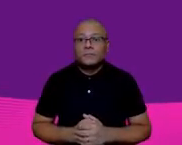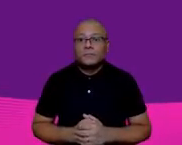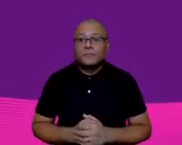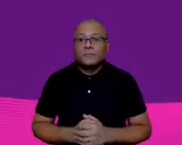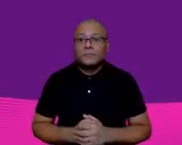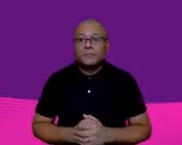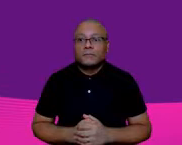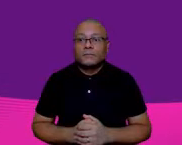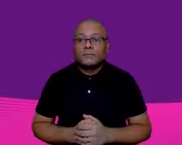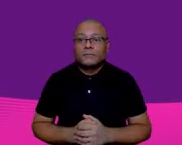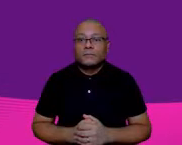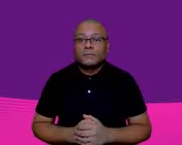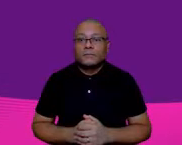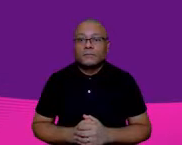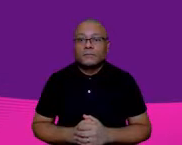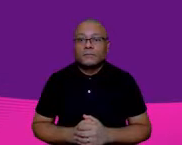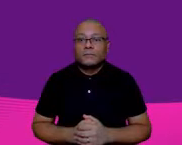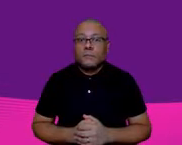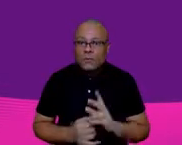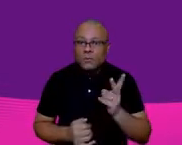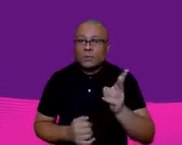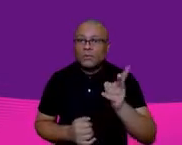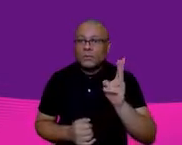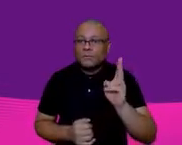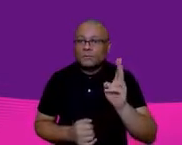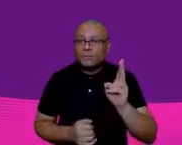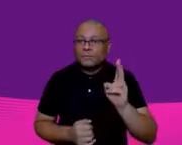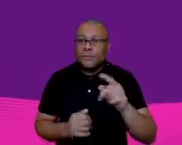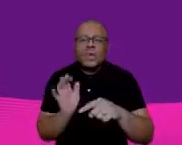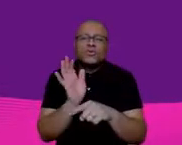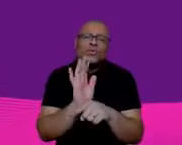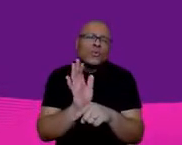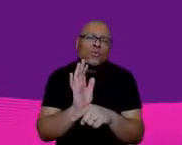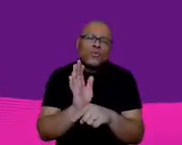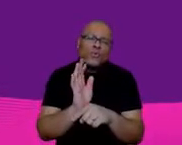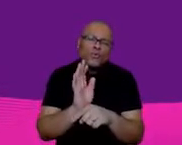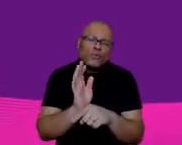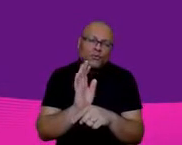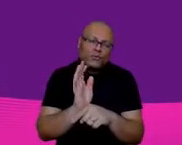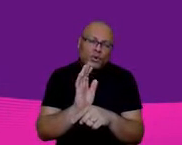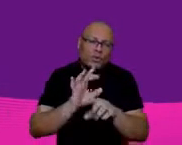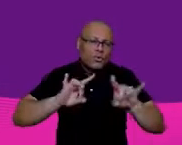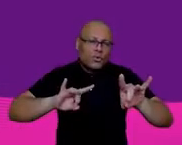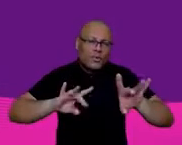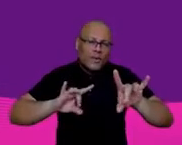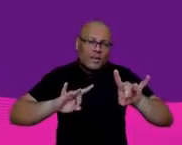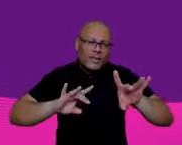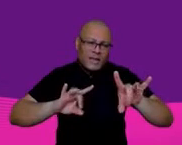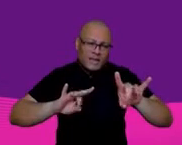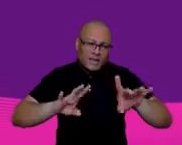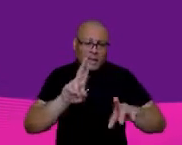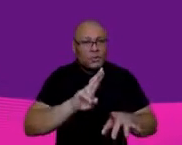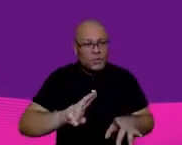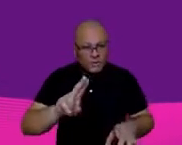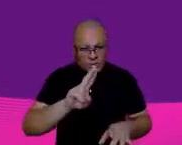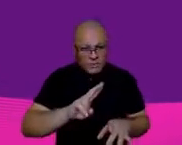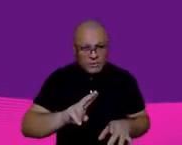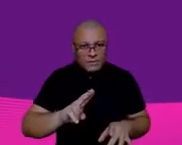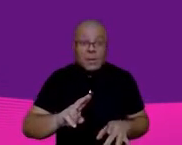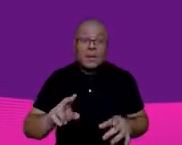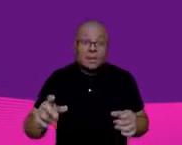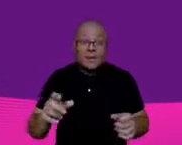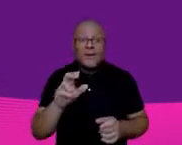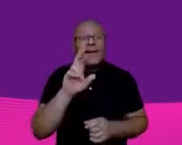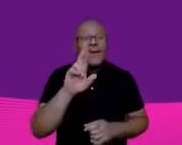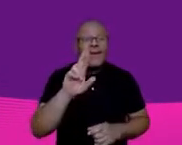Pronto, vamos adiante. Era um vídeo só mostrando, fazendo um bloqueio com essa técnica. Tá? A realidade virtual... Então, a gente tem,